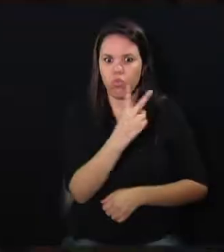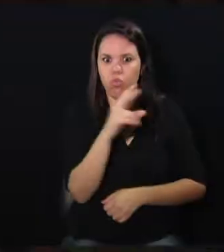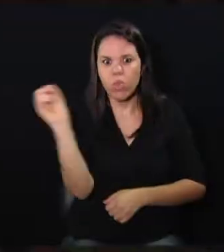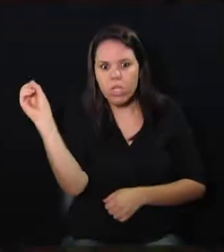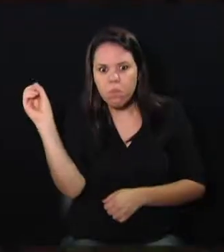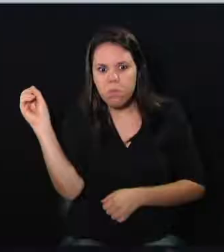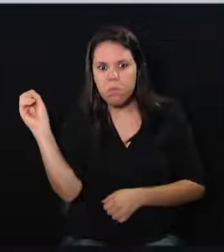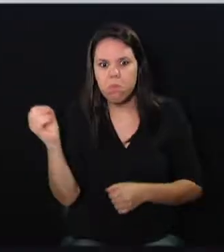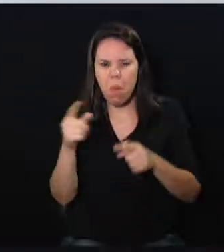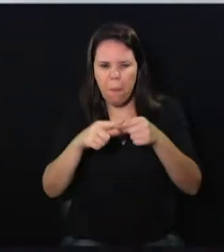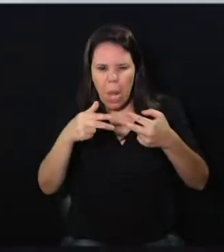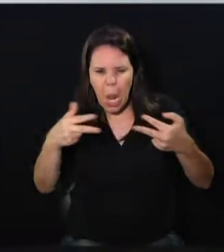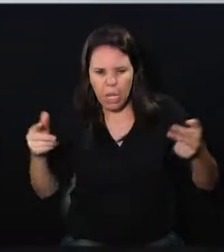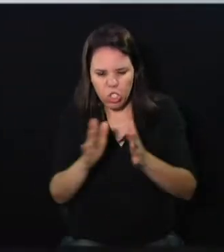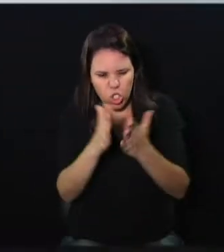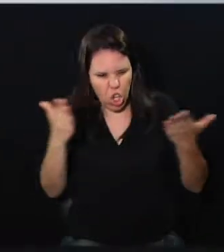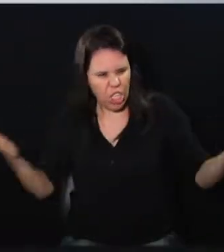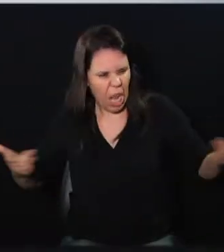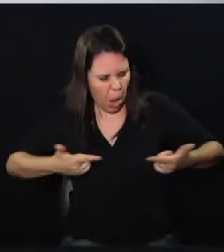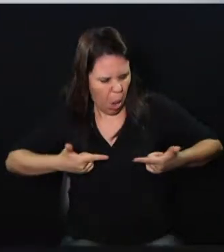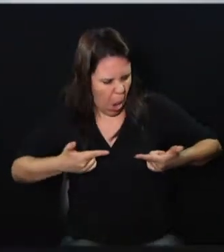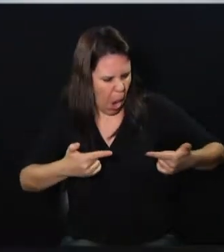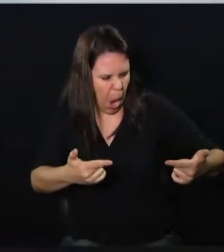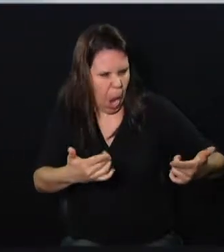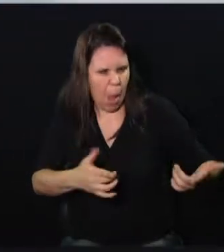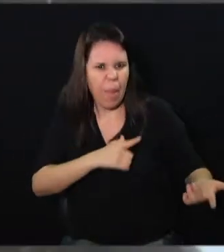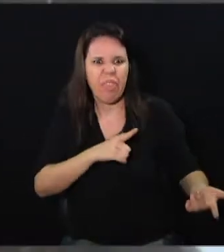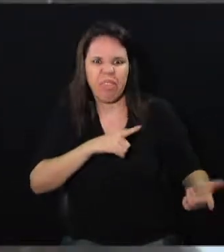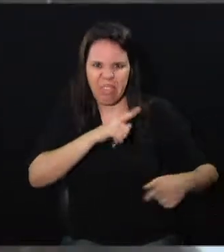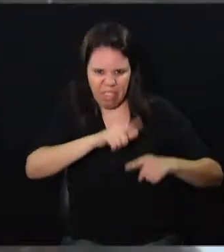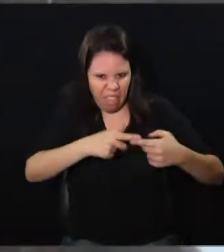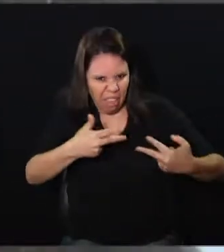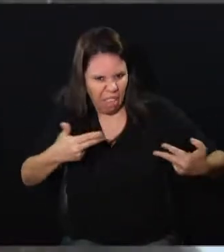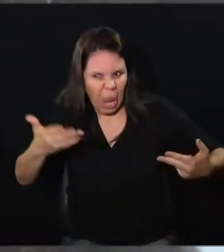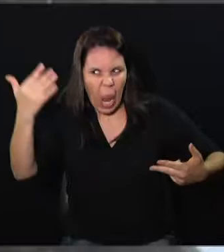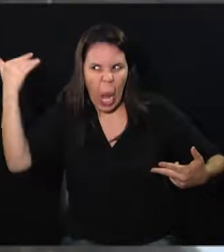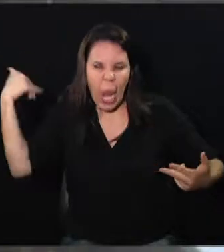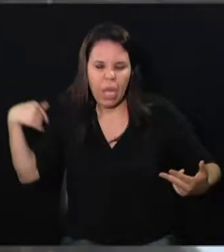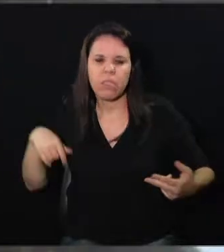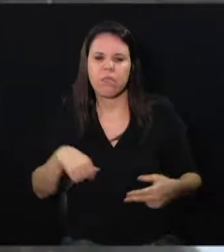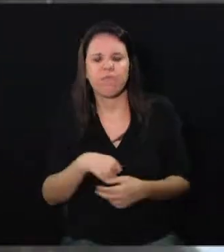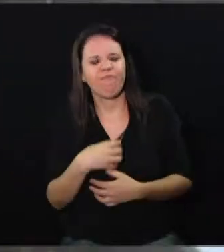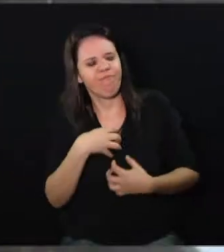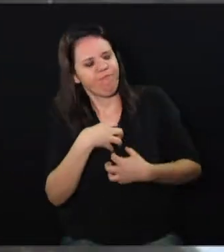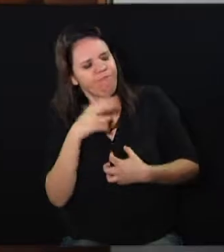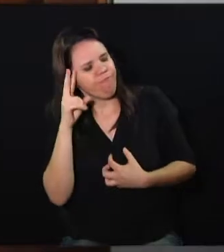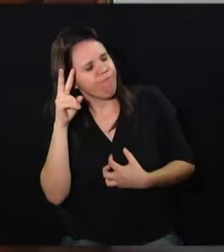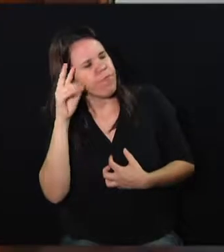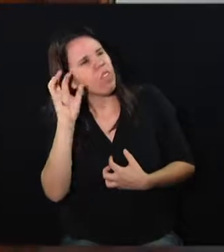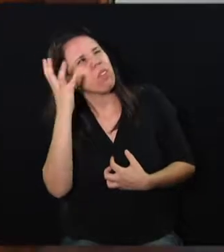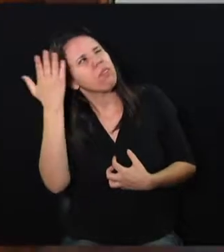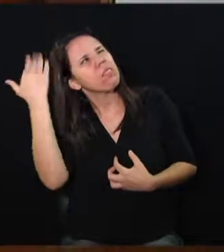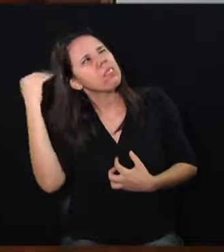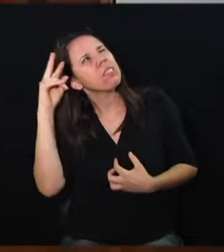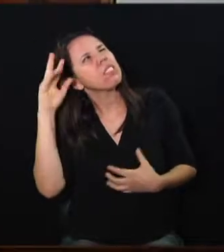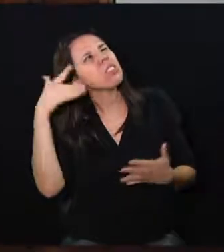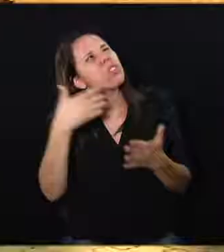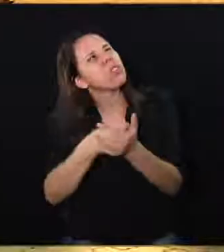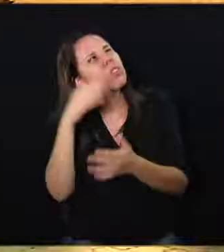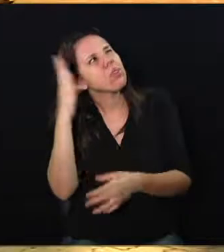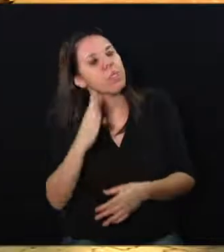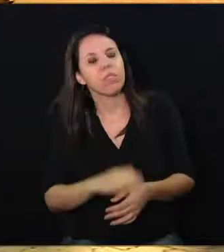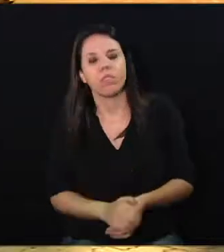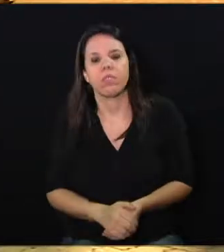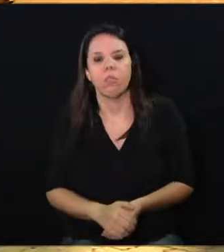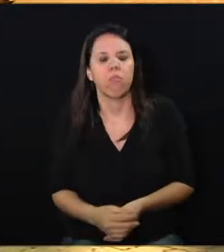Tem jornal, armas e muito material da época. Um jeito de manter viva a história do Brasil.